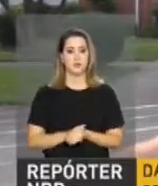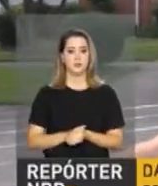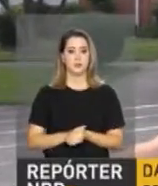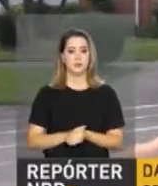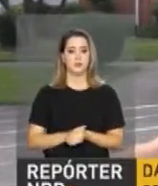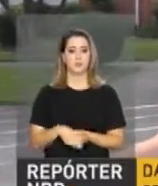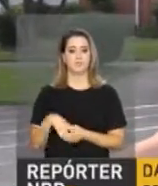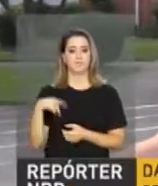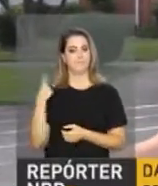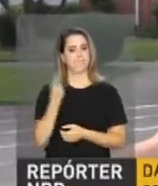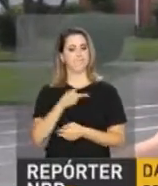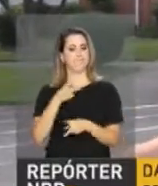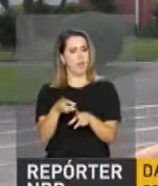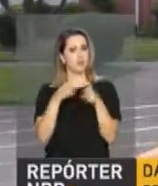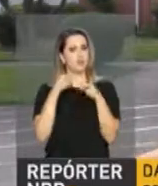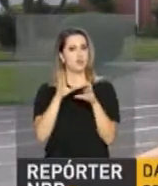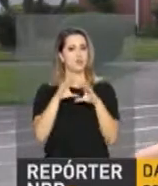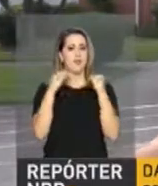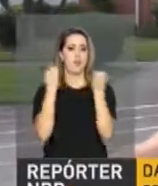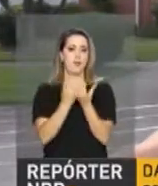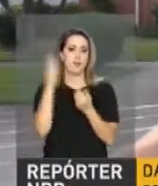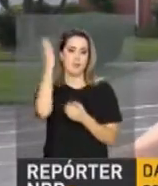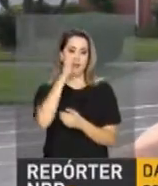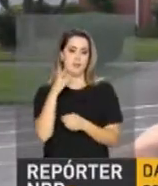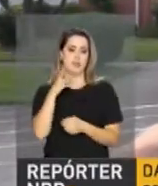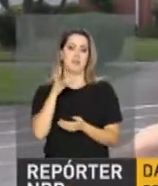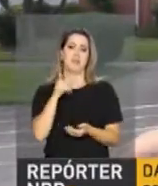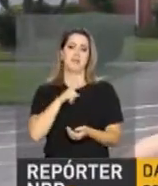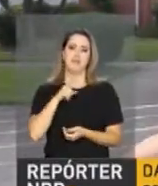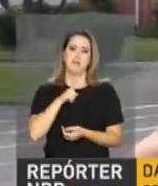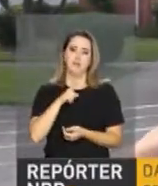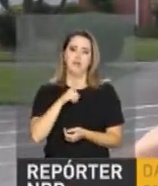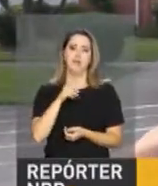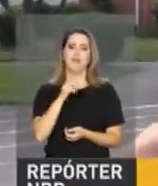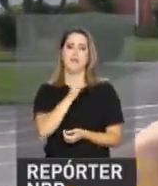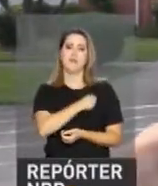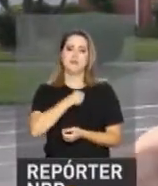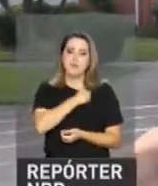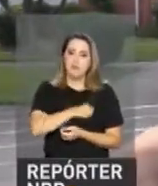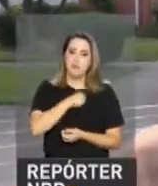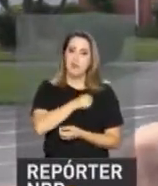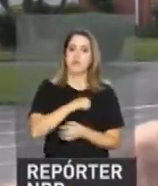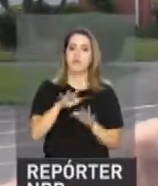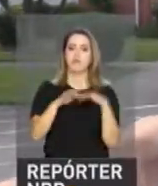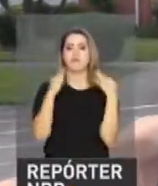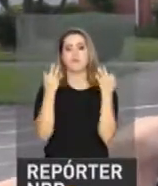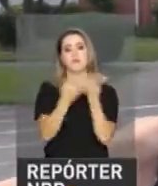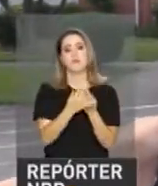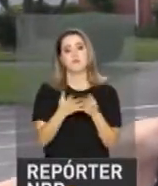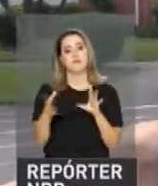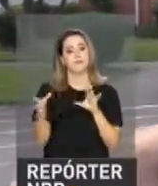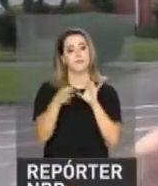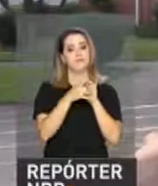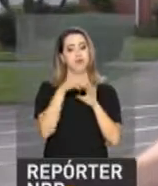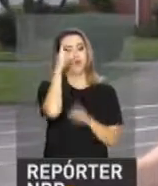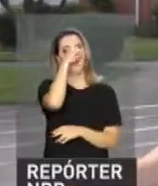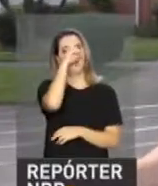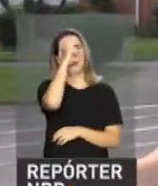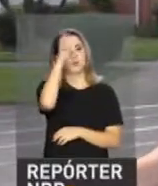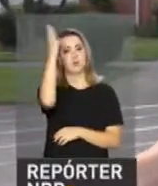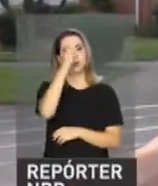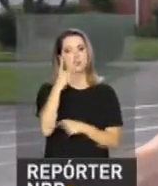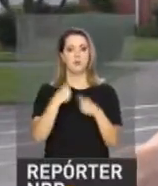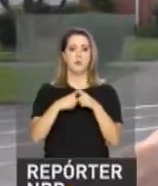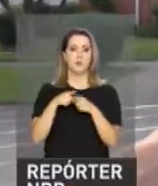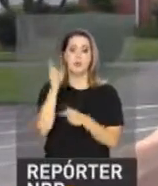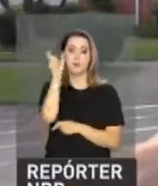estão chegando, ou recém-chegados, eles têm muita falta dos familiares e de algo que está relacionado com o Brasil. Porque a maioria dessas